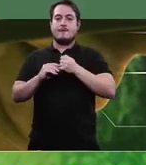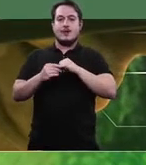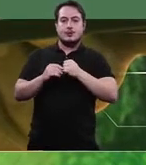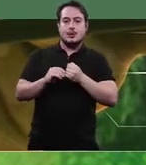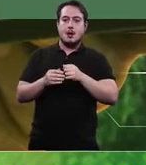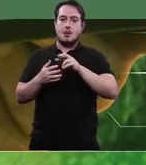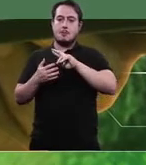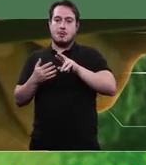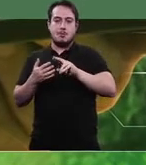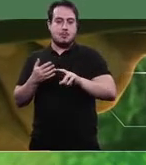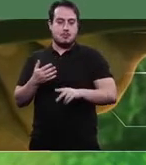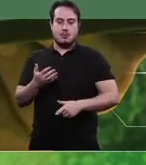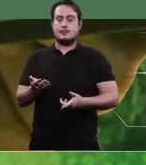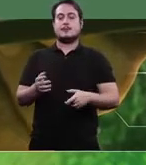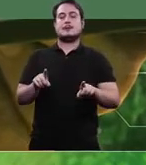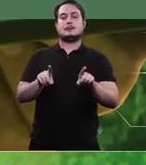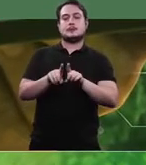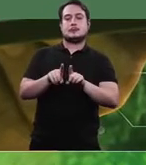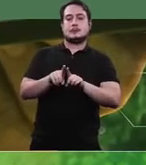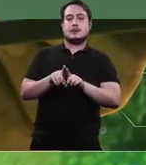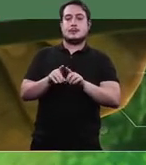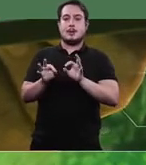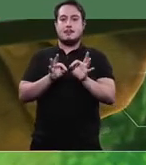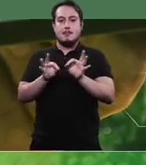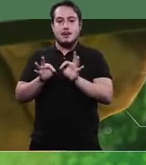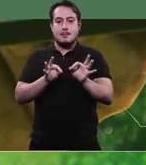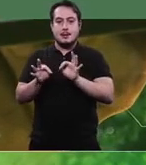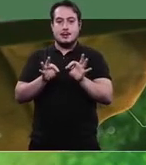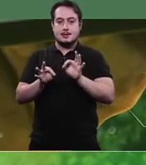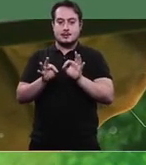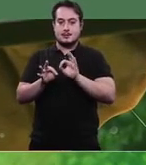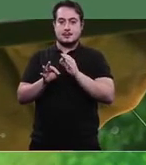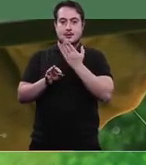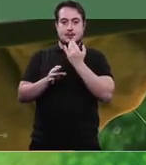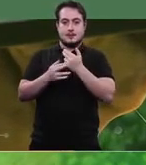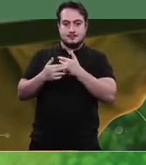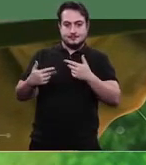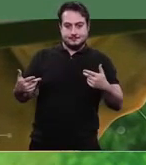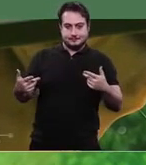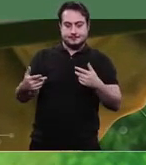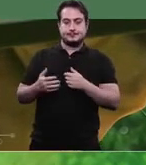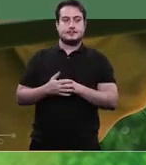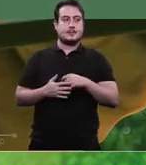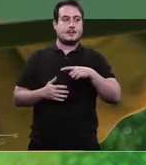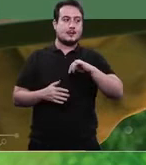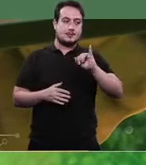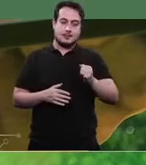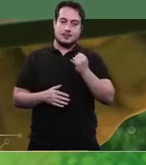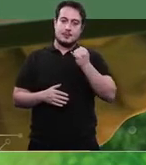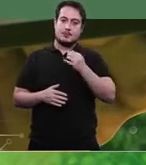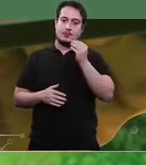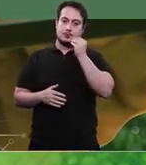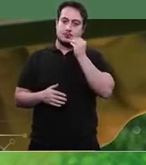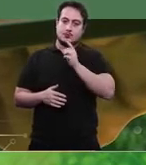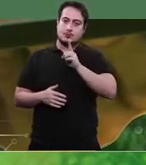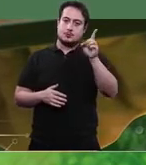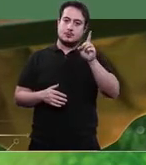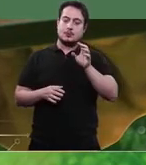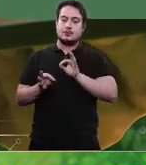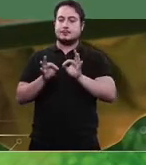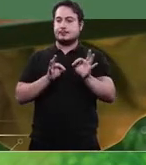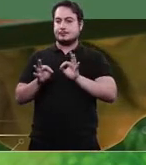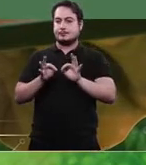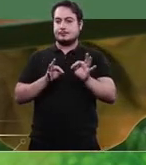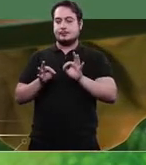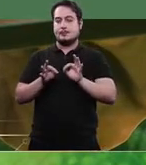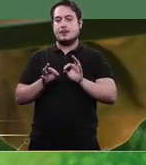etc. Nós temos preparações alimentícias também, como outro setor que apresenta oportunidades lá fora. Preparações